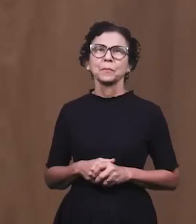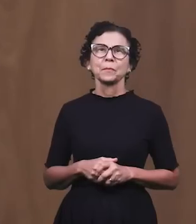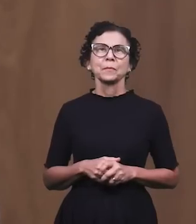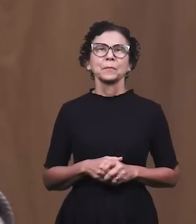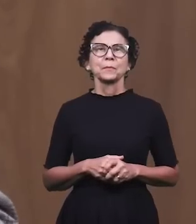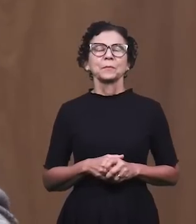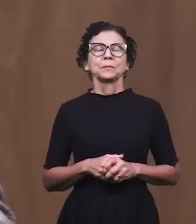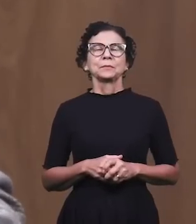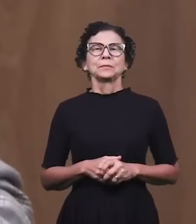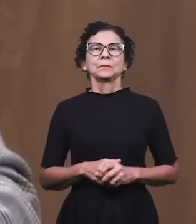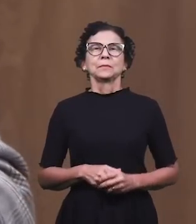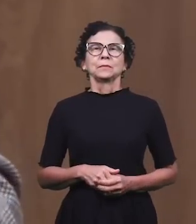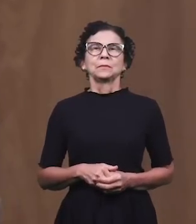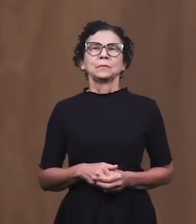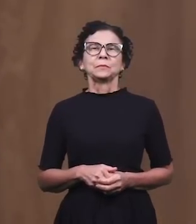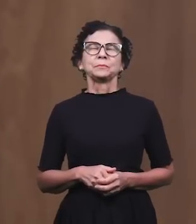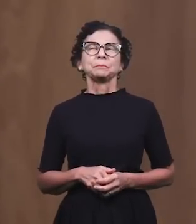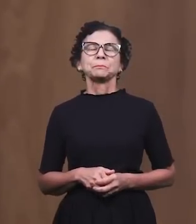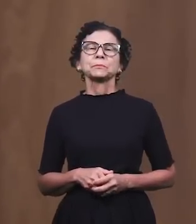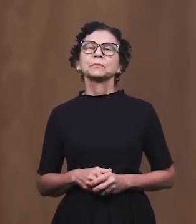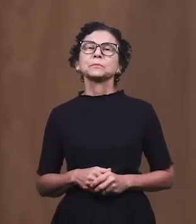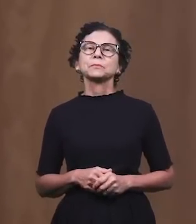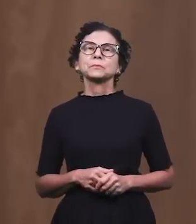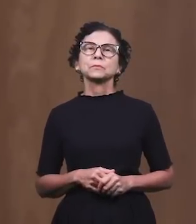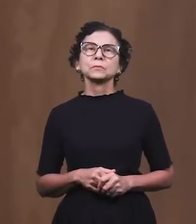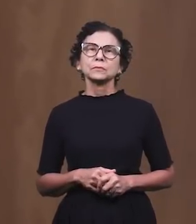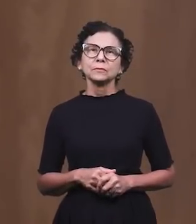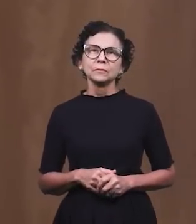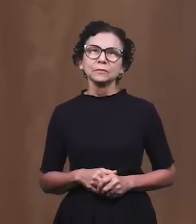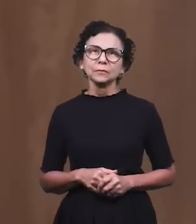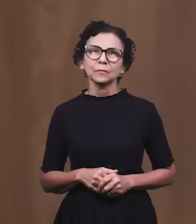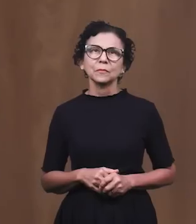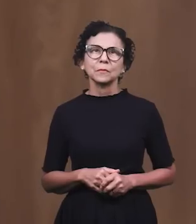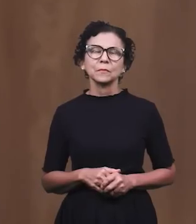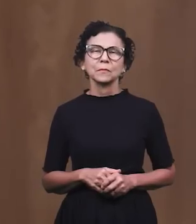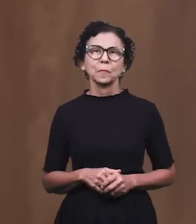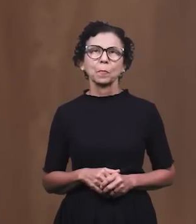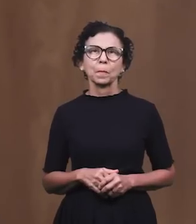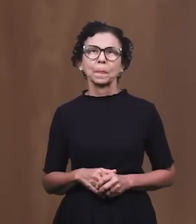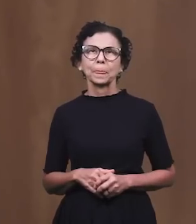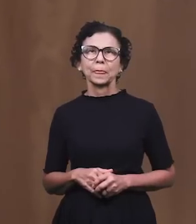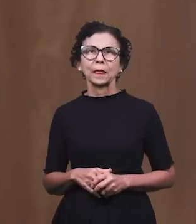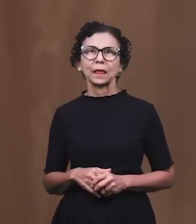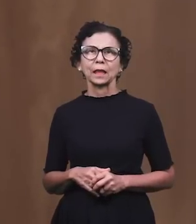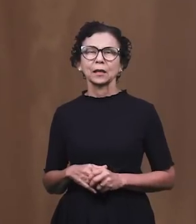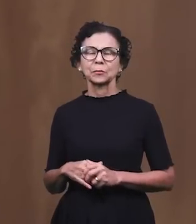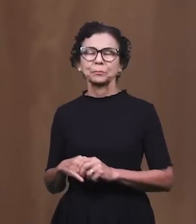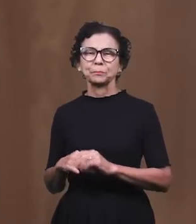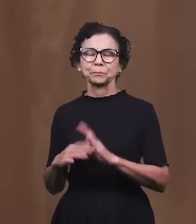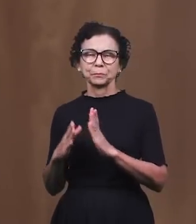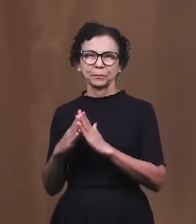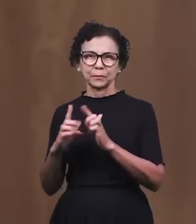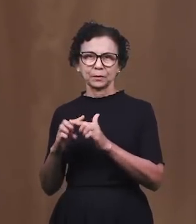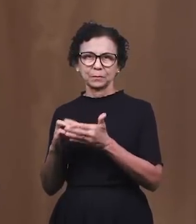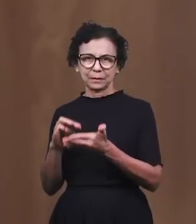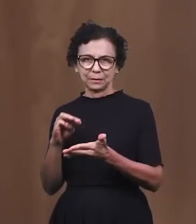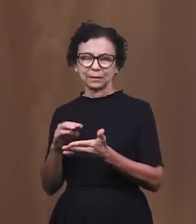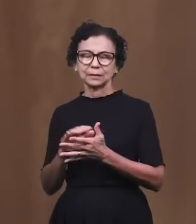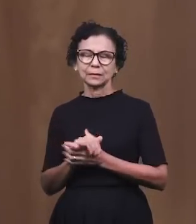É uma expressão que surgiu também no nosso meio, né? Porque